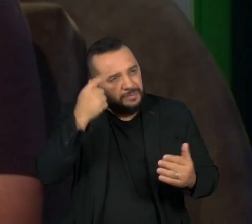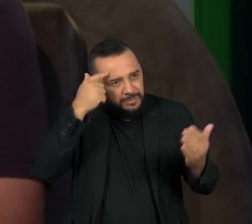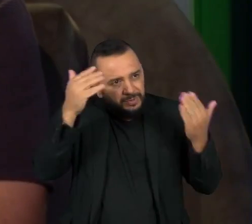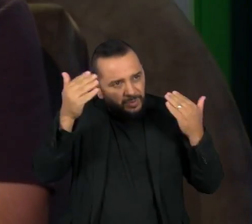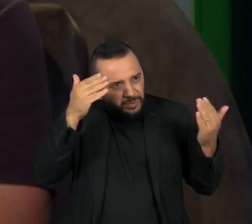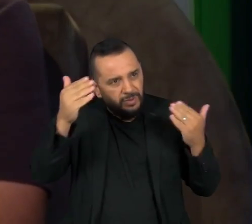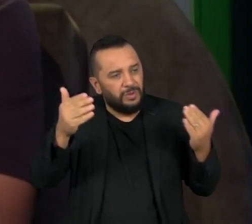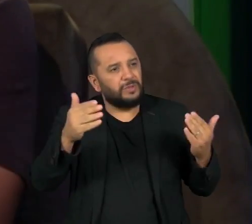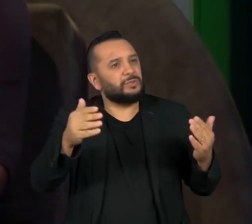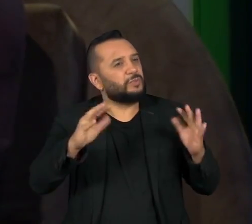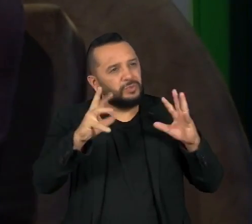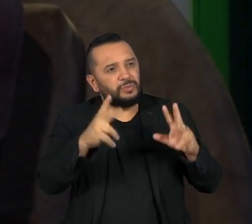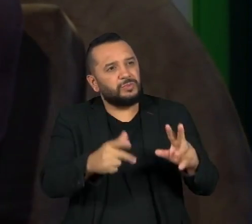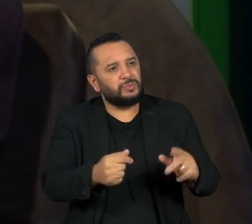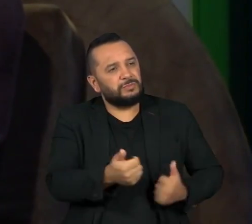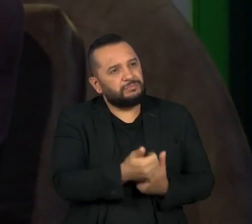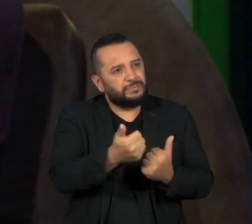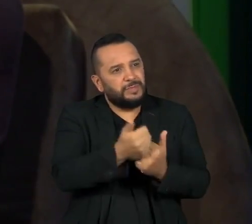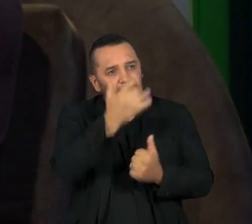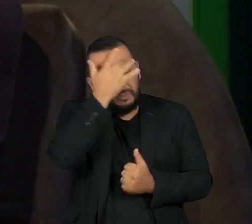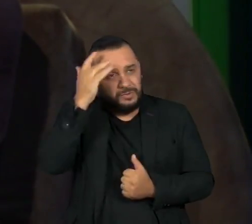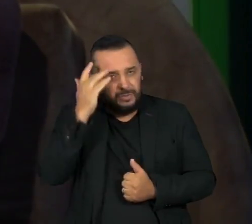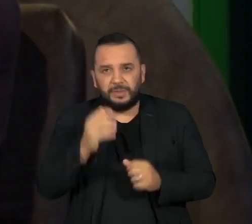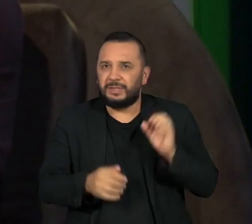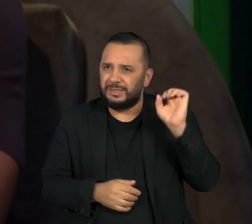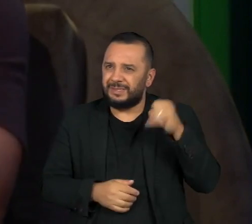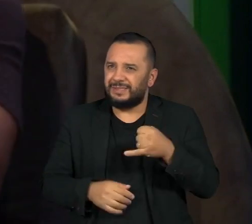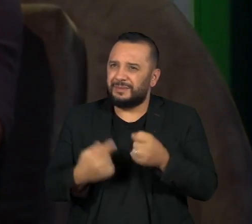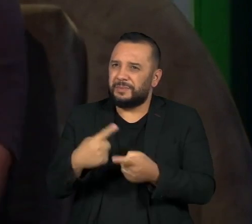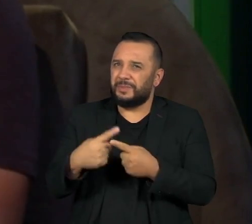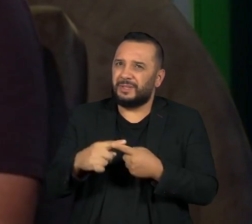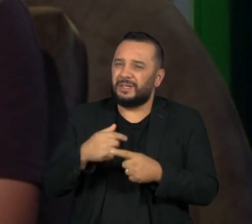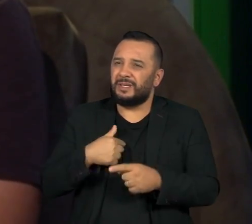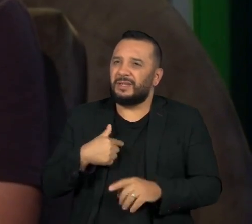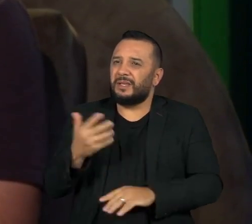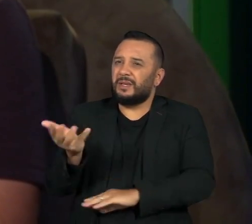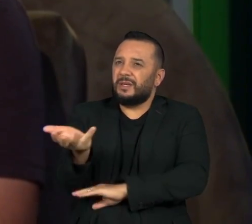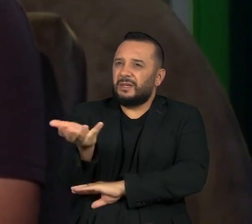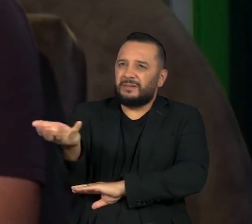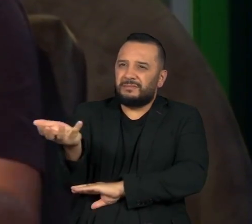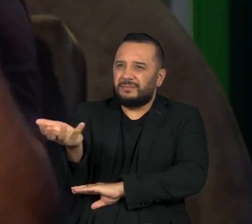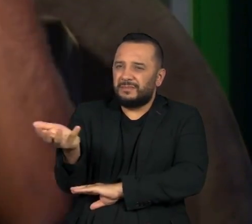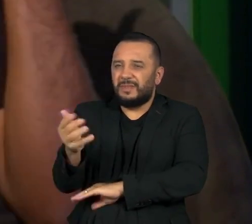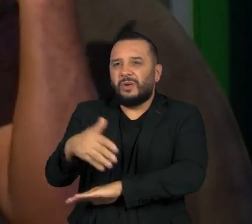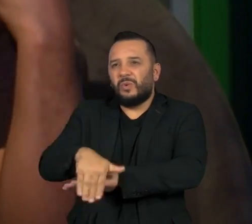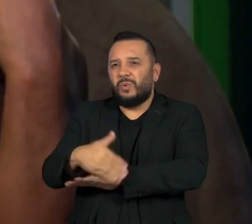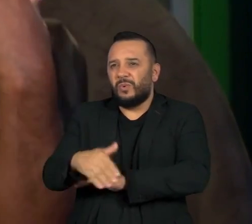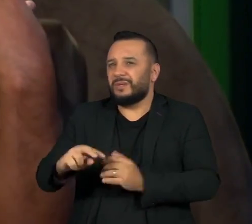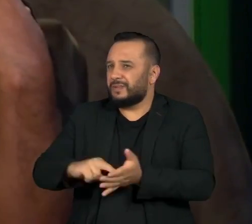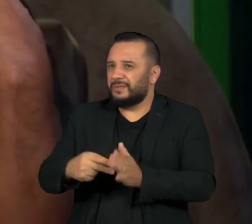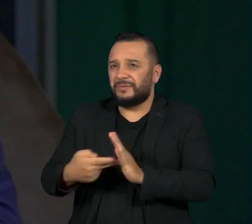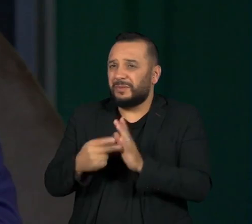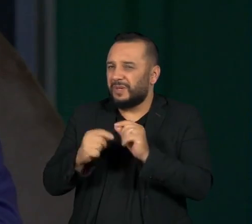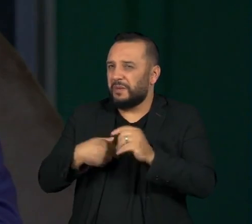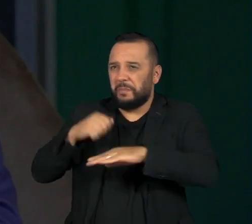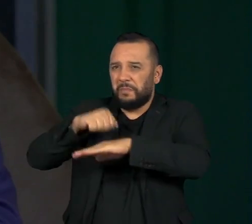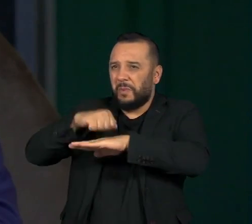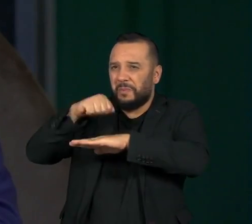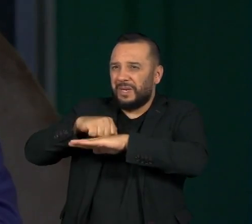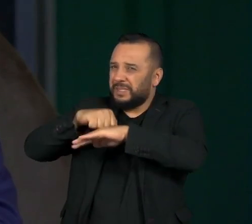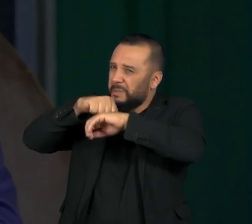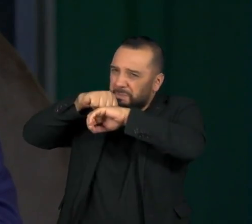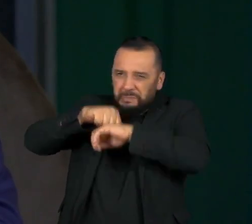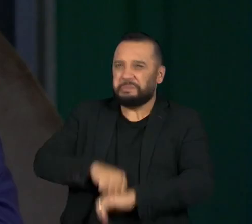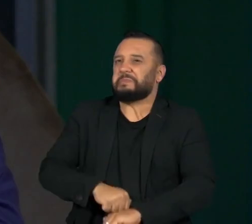com certeza, porque eu acho que esse estágio de rua, acho que ele é o último estágio da pobreza. Sim. Mas ela começa lá atrás. Eu já